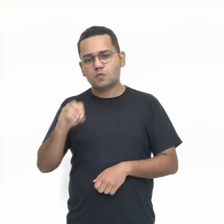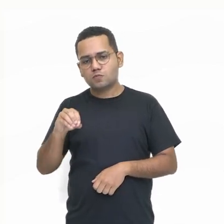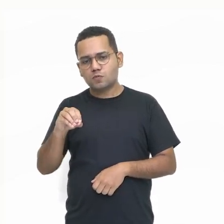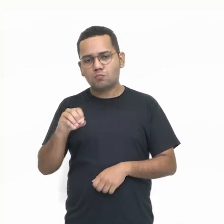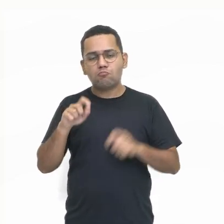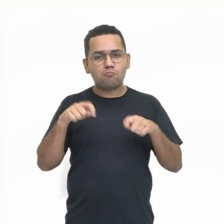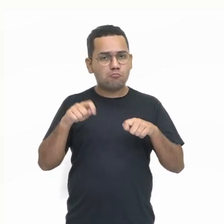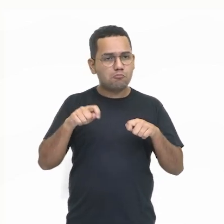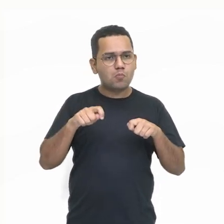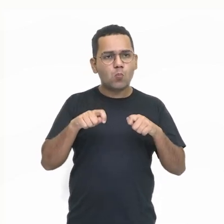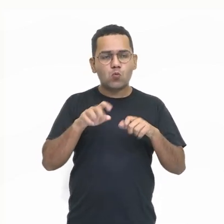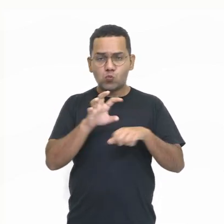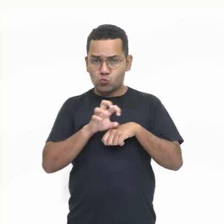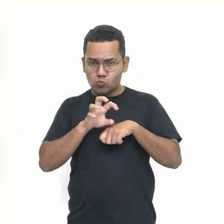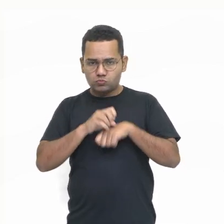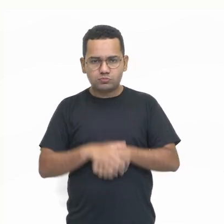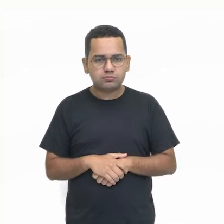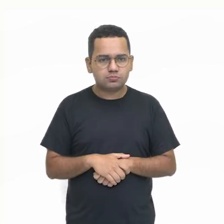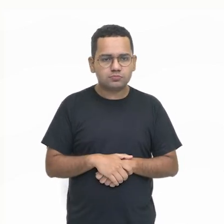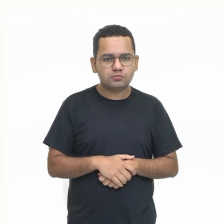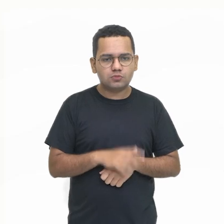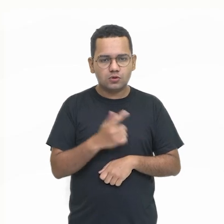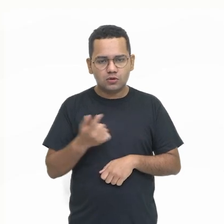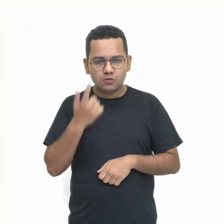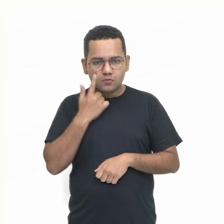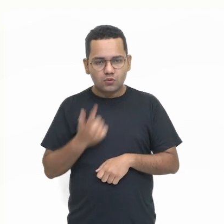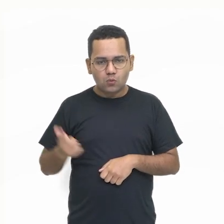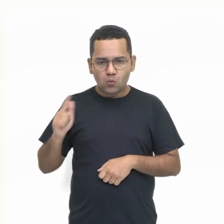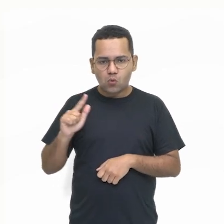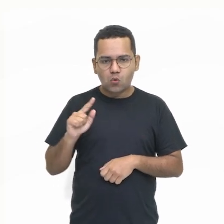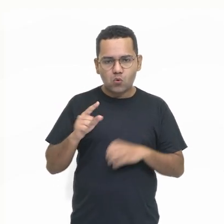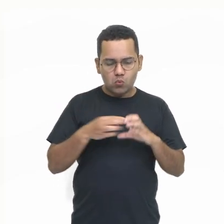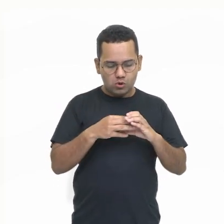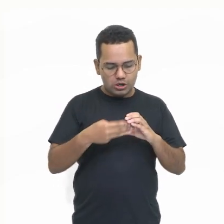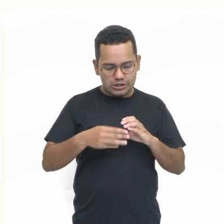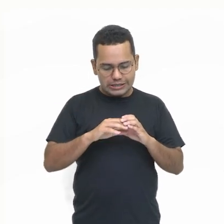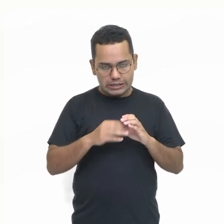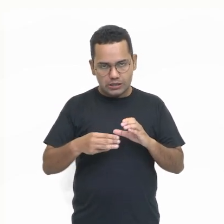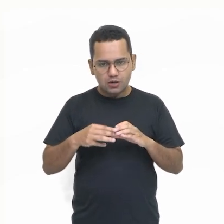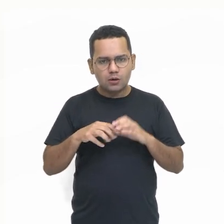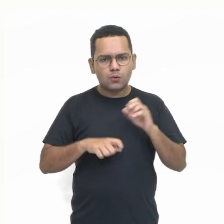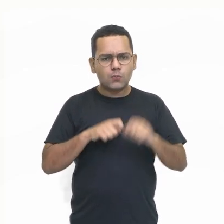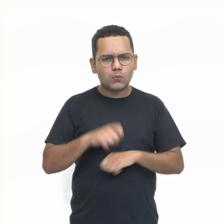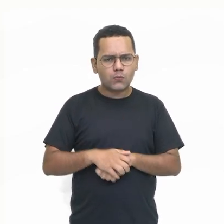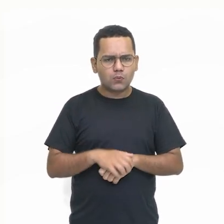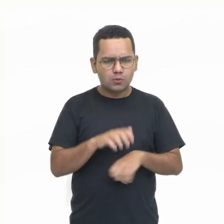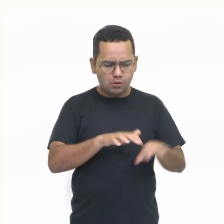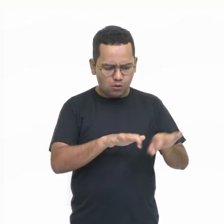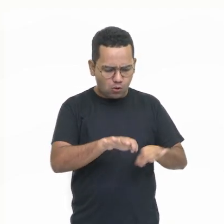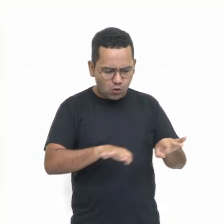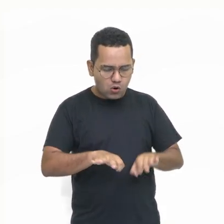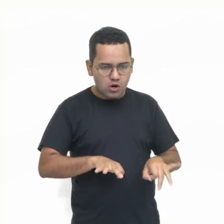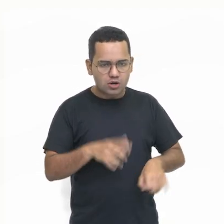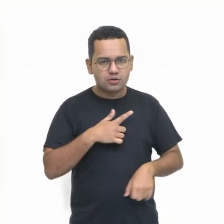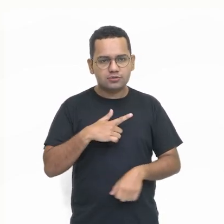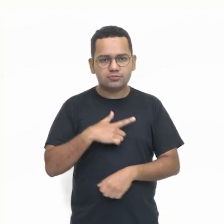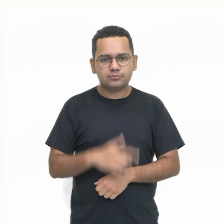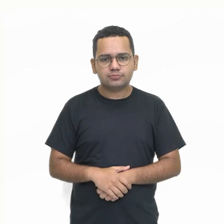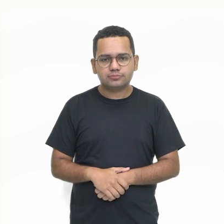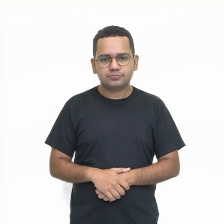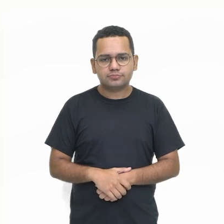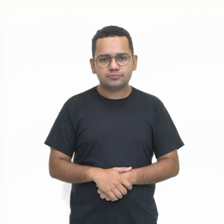pela digestão celular, nós temos os centríolos responsáveis pela divisão celular, nós temos os